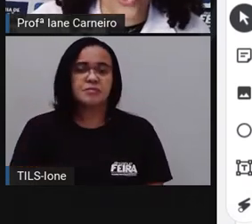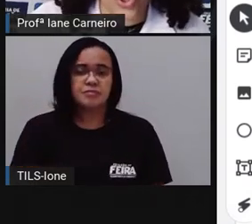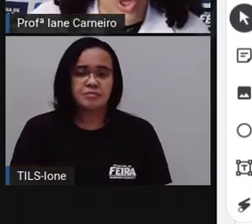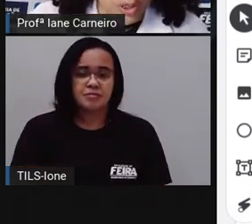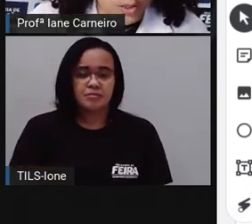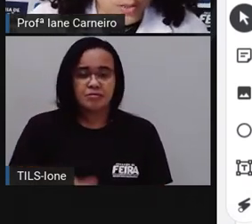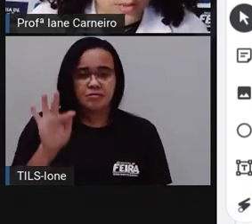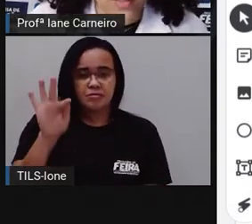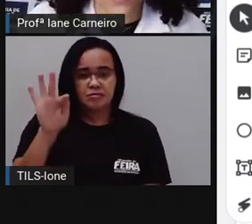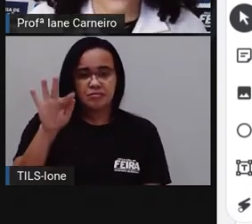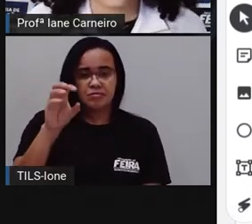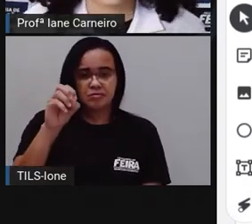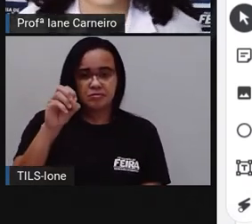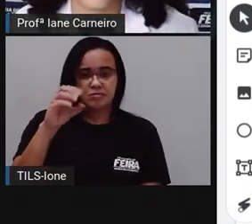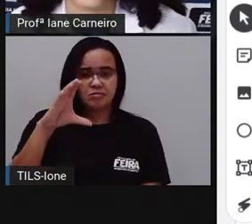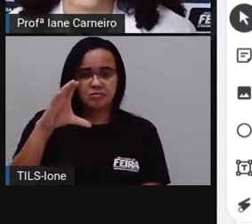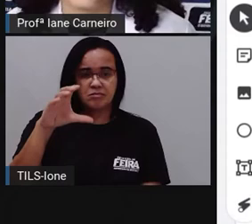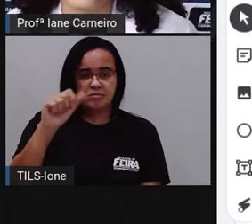Foca.